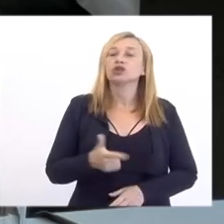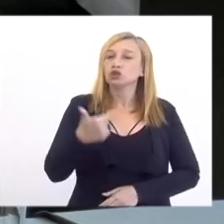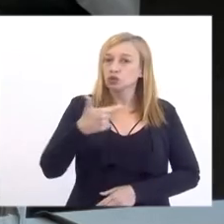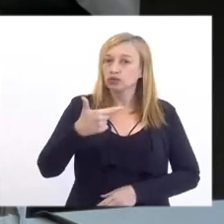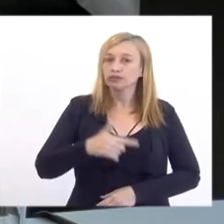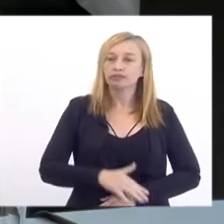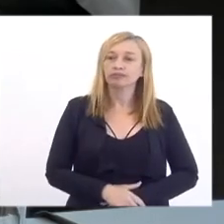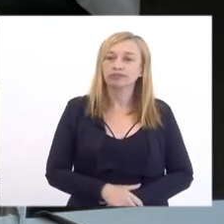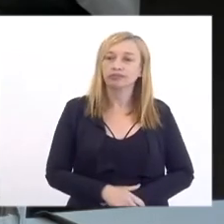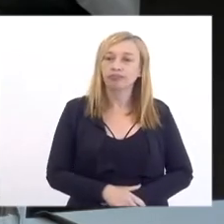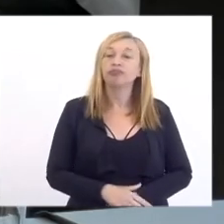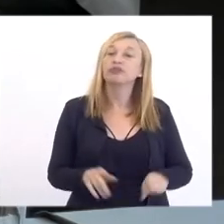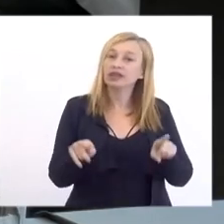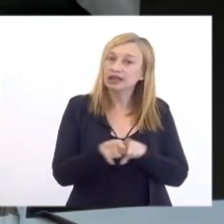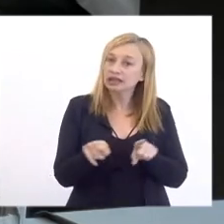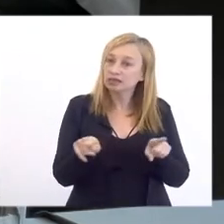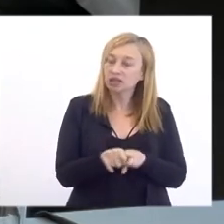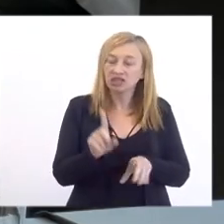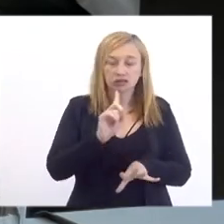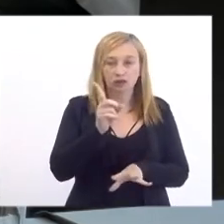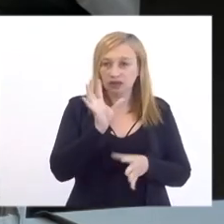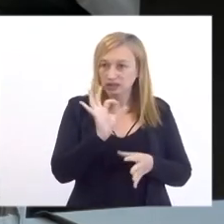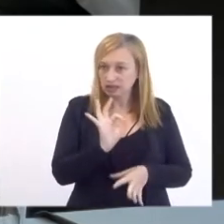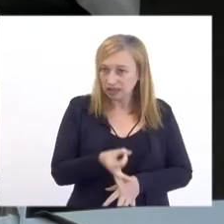dois, também não é justo,